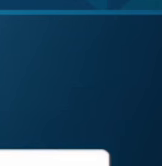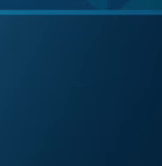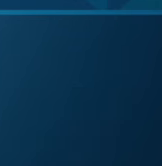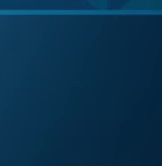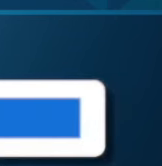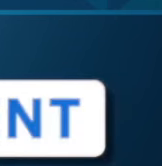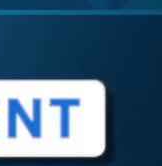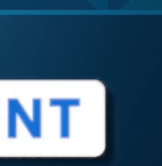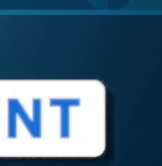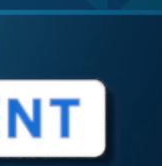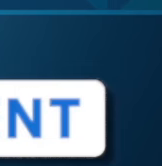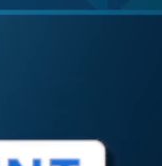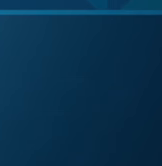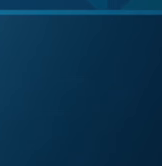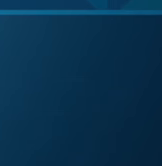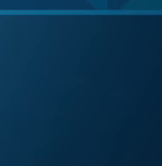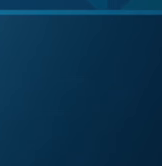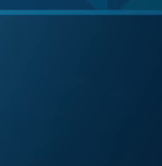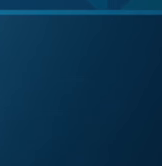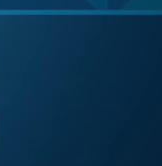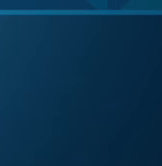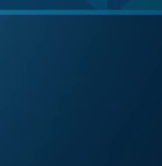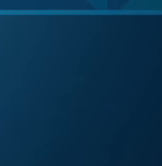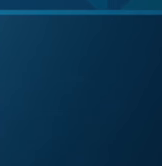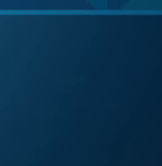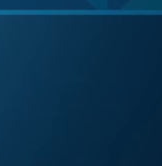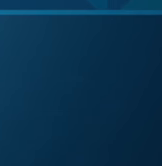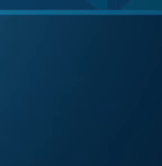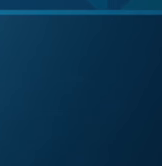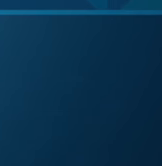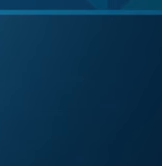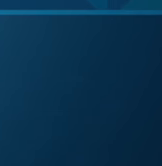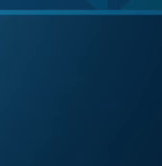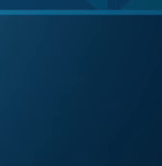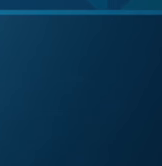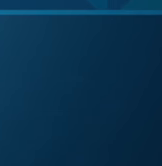notificação. Fo comentário no fahetutan ba media social siraseluk.